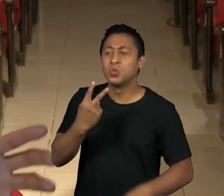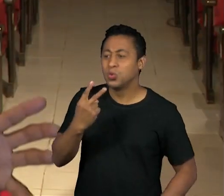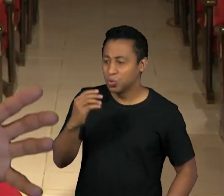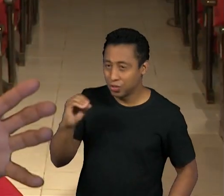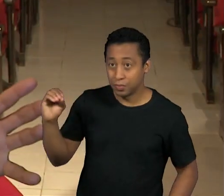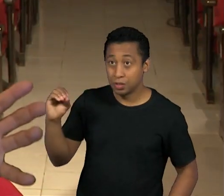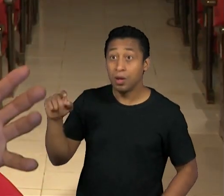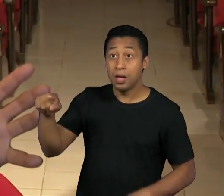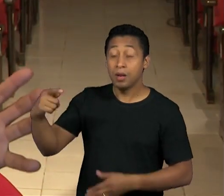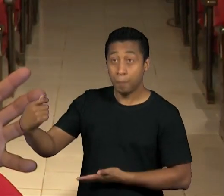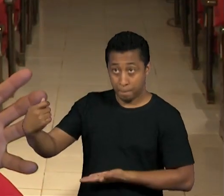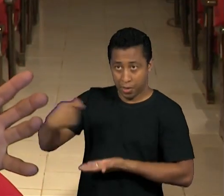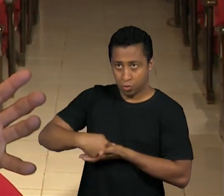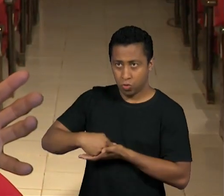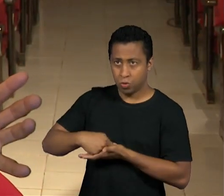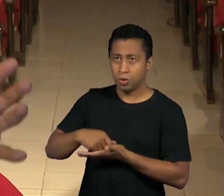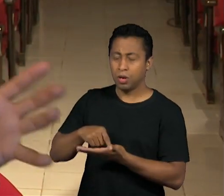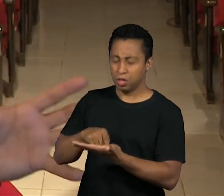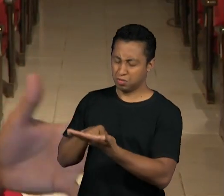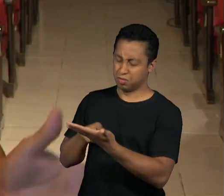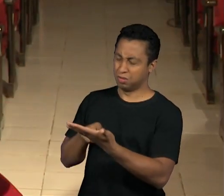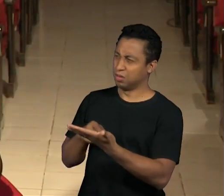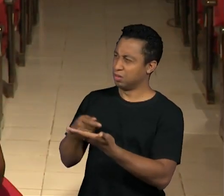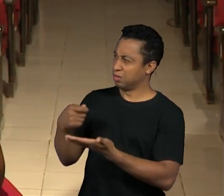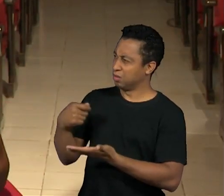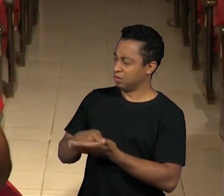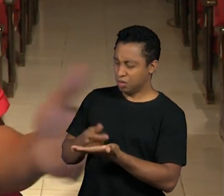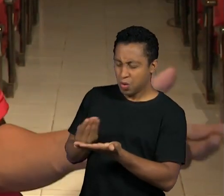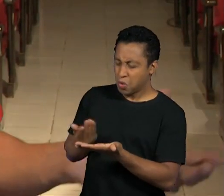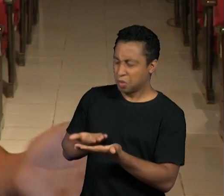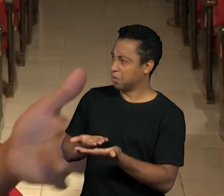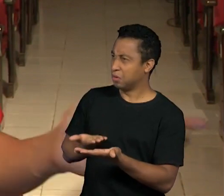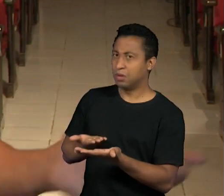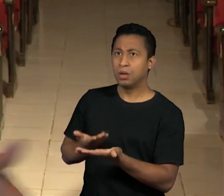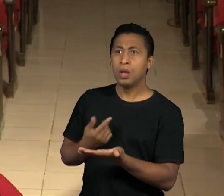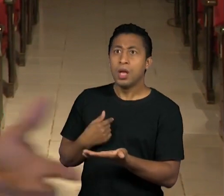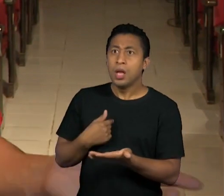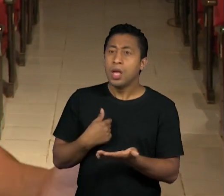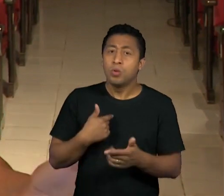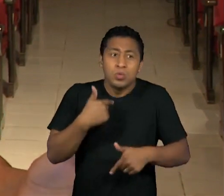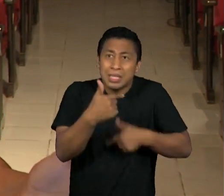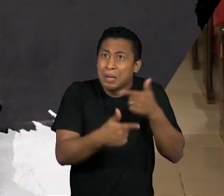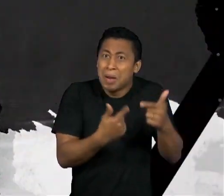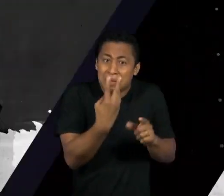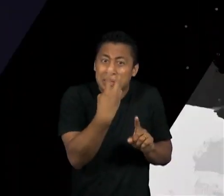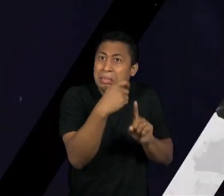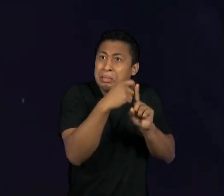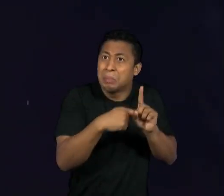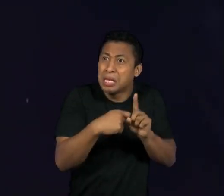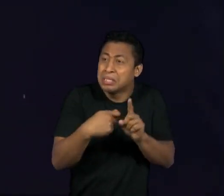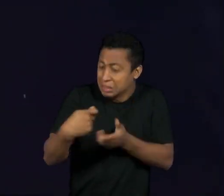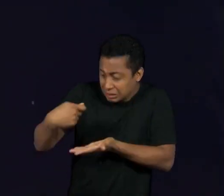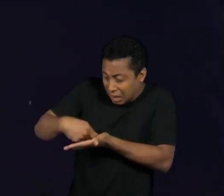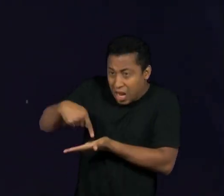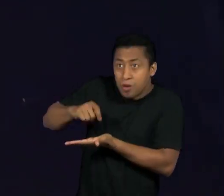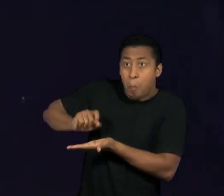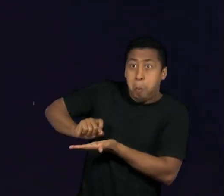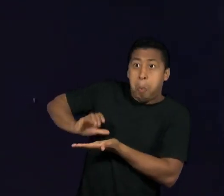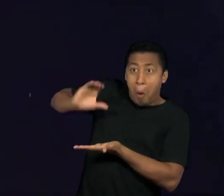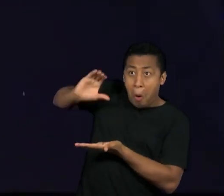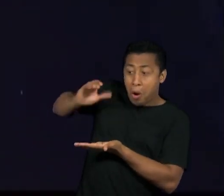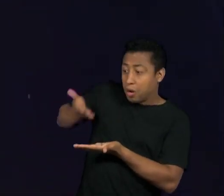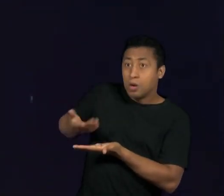cachê, eu, como assim tanto de cachê? Aquele cachê eu passava 3 meses fazendo um espetáculo de teatro e não ganhava. O homem